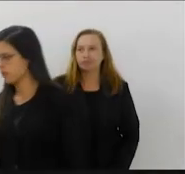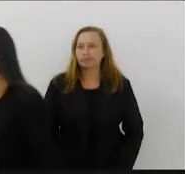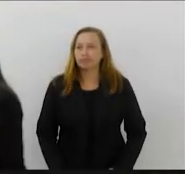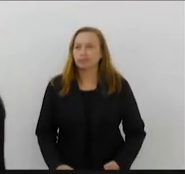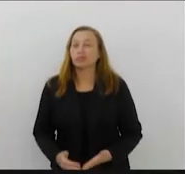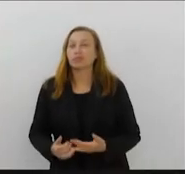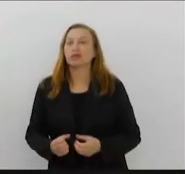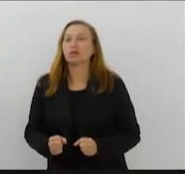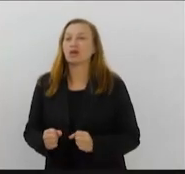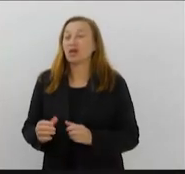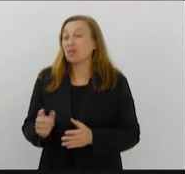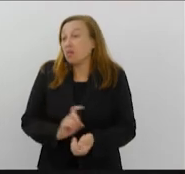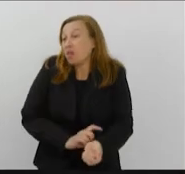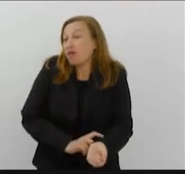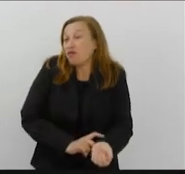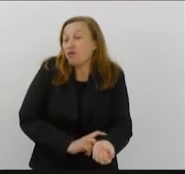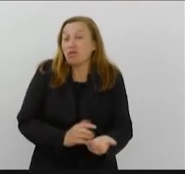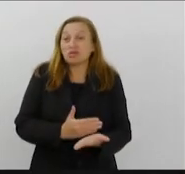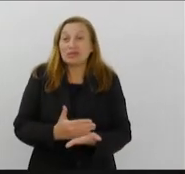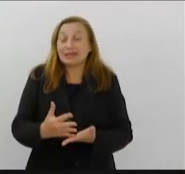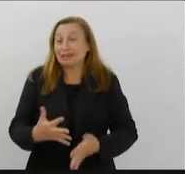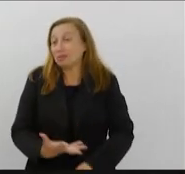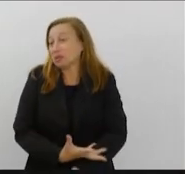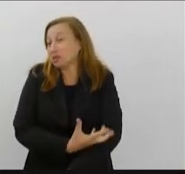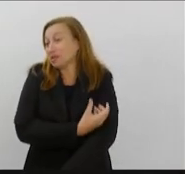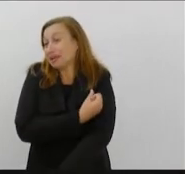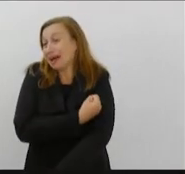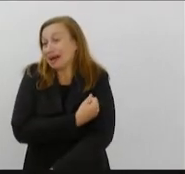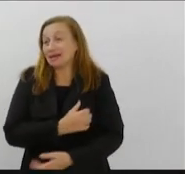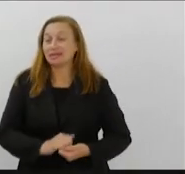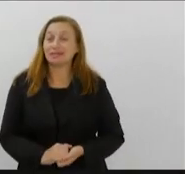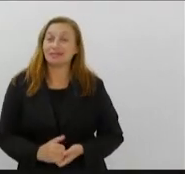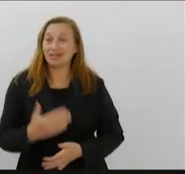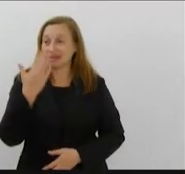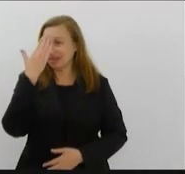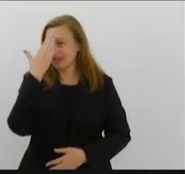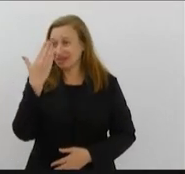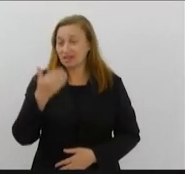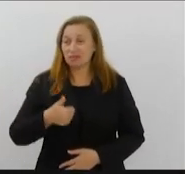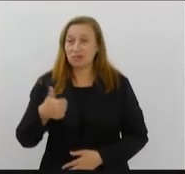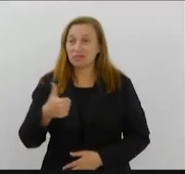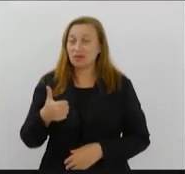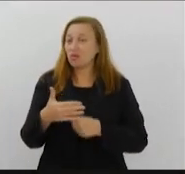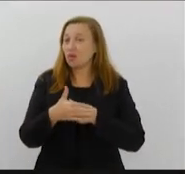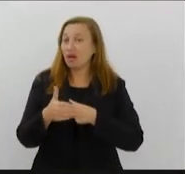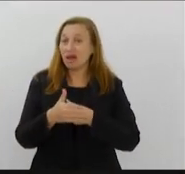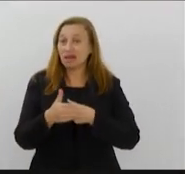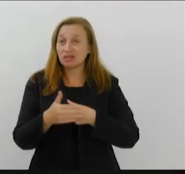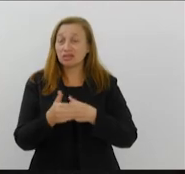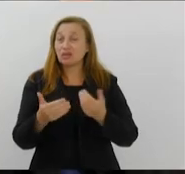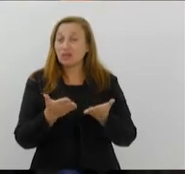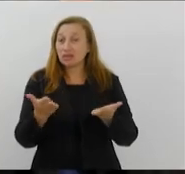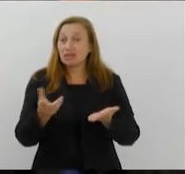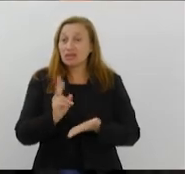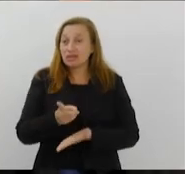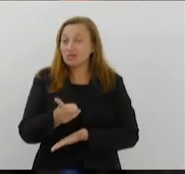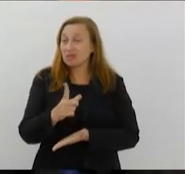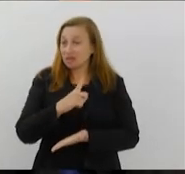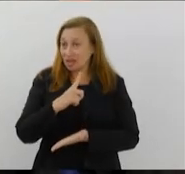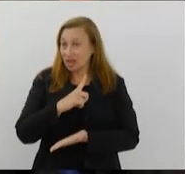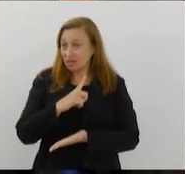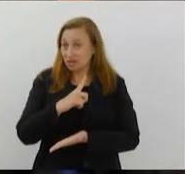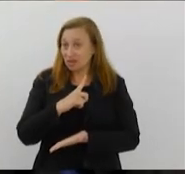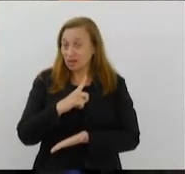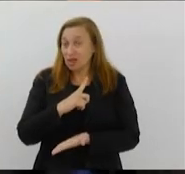Primeiro, eu estou muito nervosa, Vinícius, muito emocionada. Primeiro, agradecer ao carinho que você sempre teve